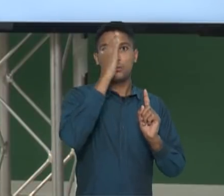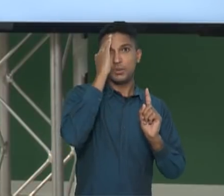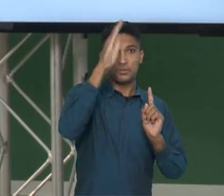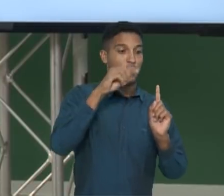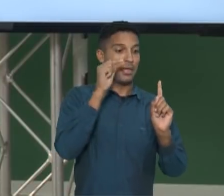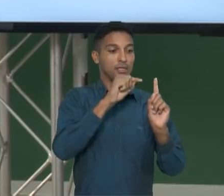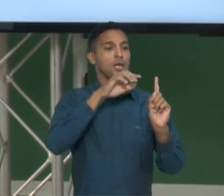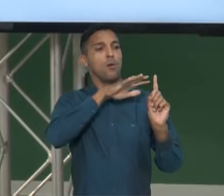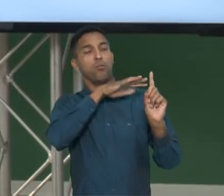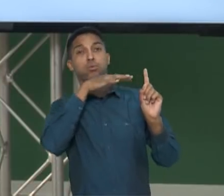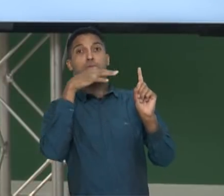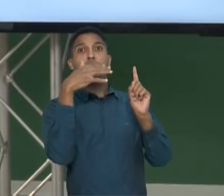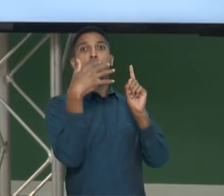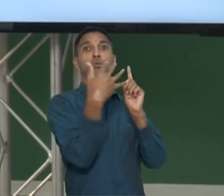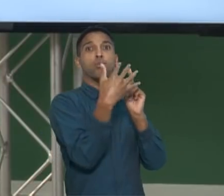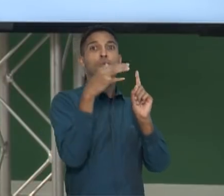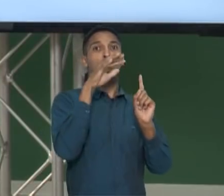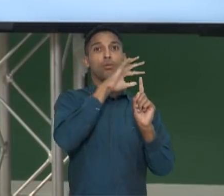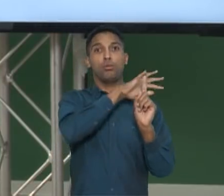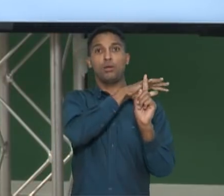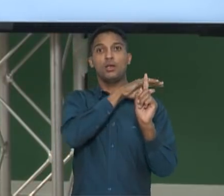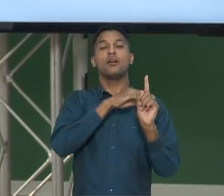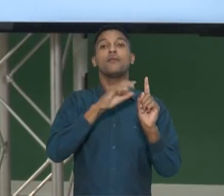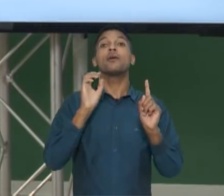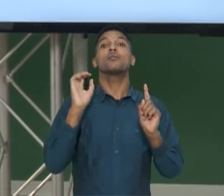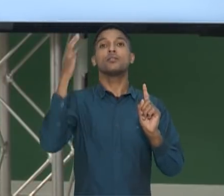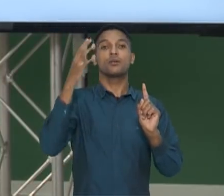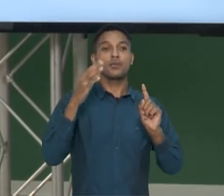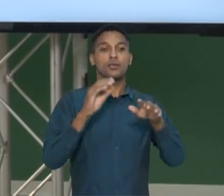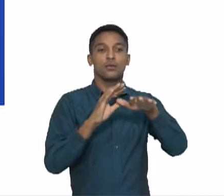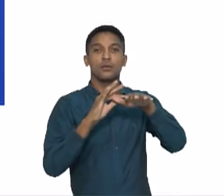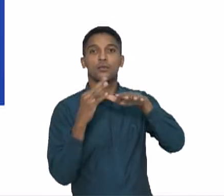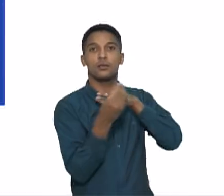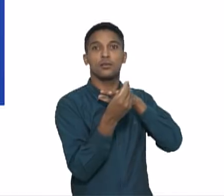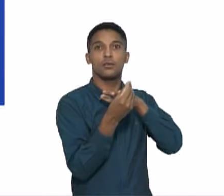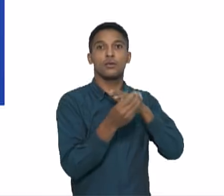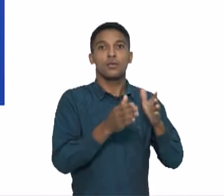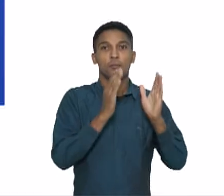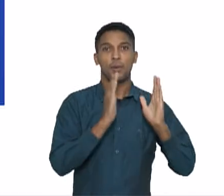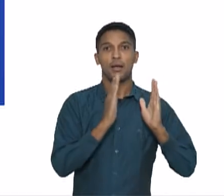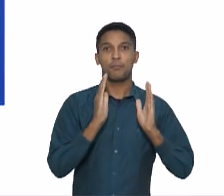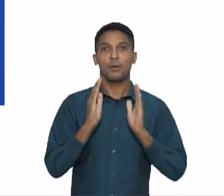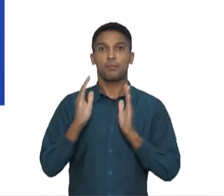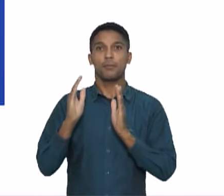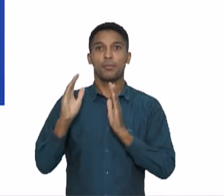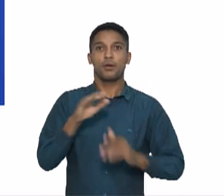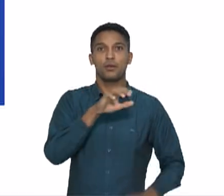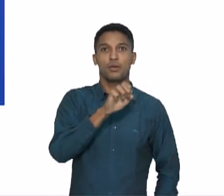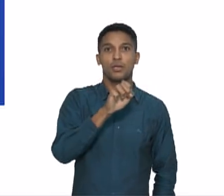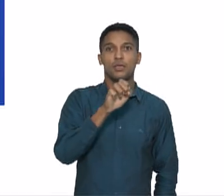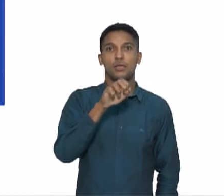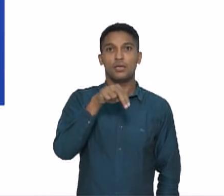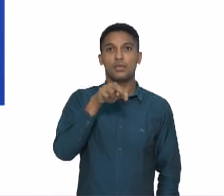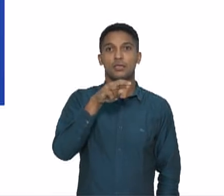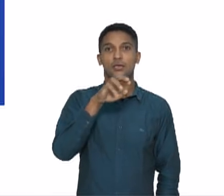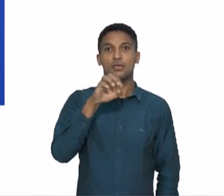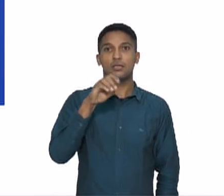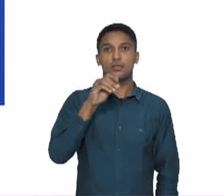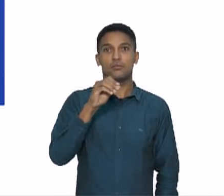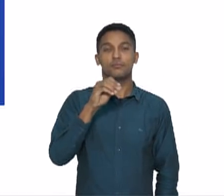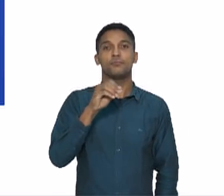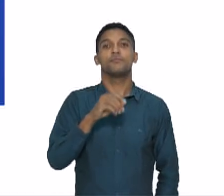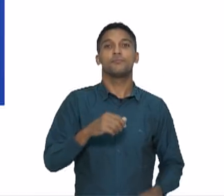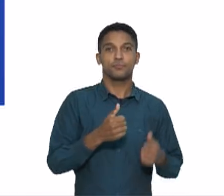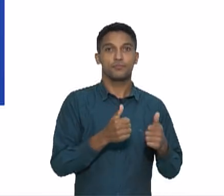acontecimentos, que vai girar toda a trama do enredo. Também nós podemos ter alguns personagens que são chamados de